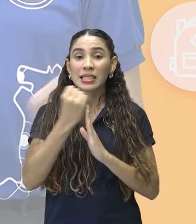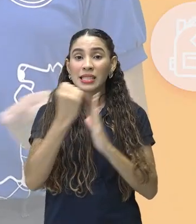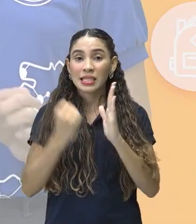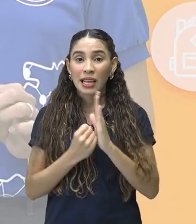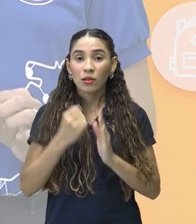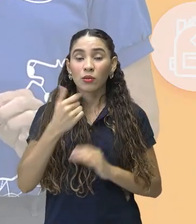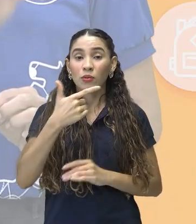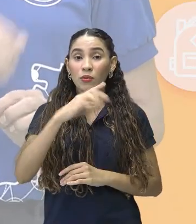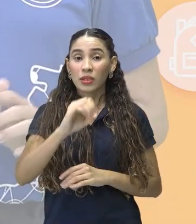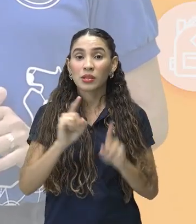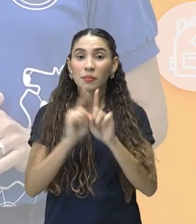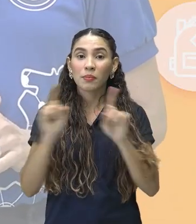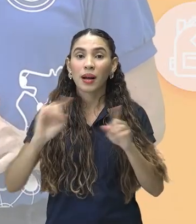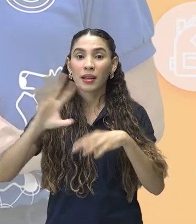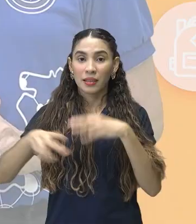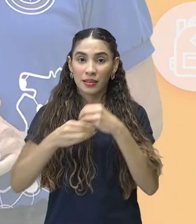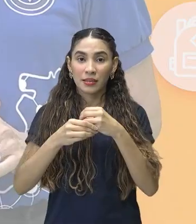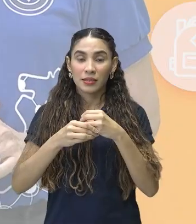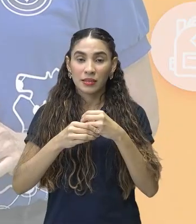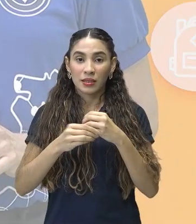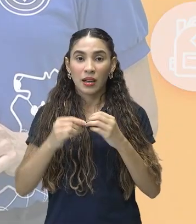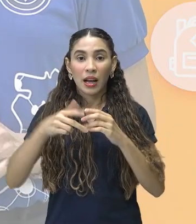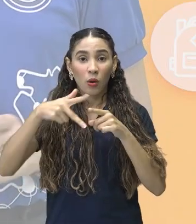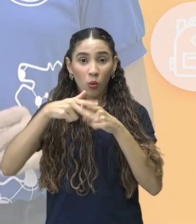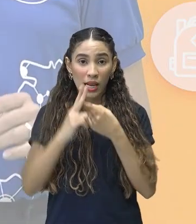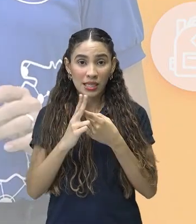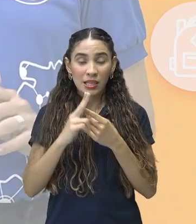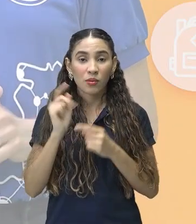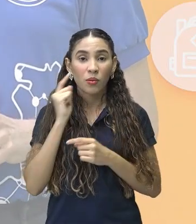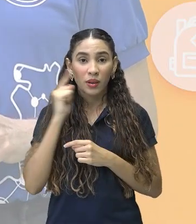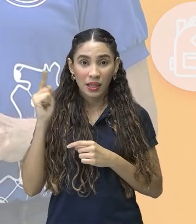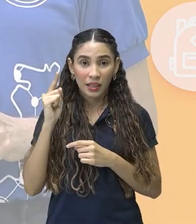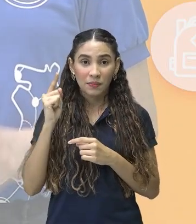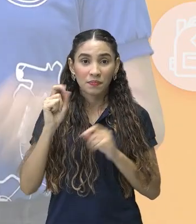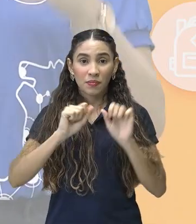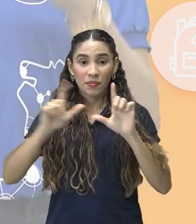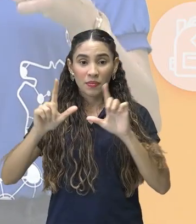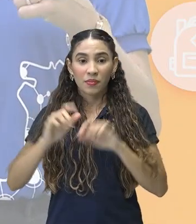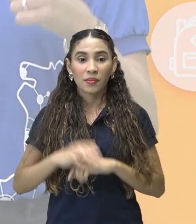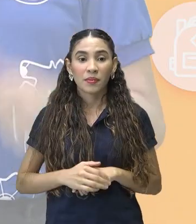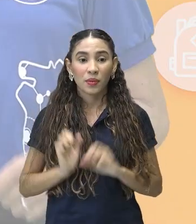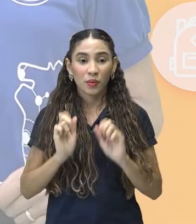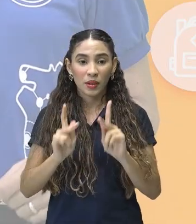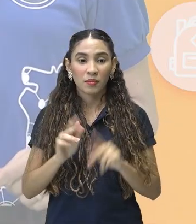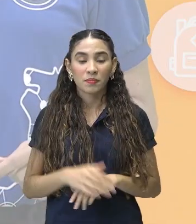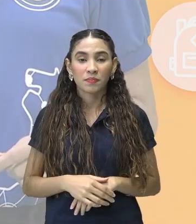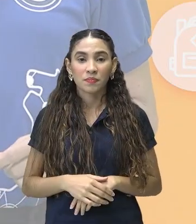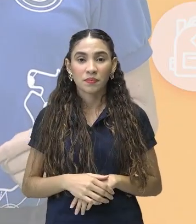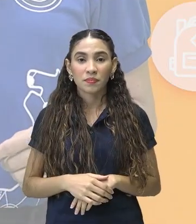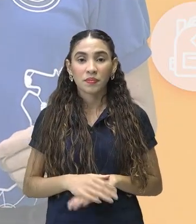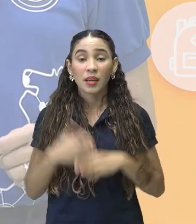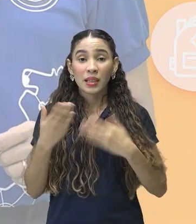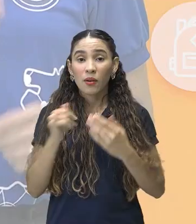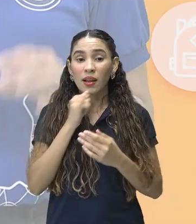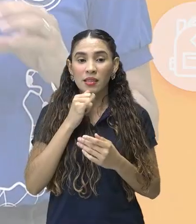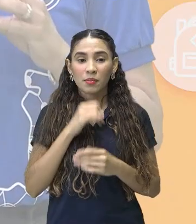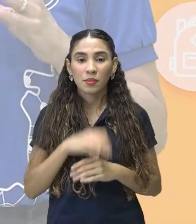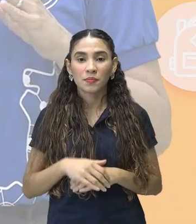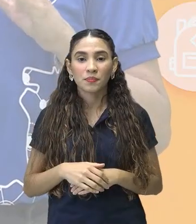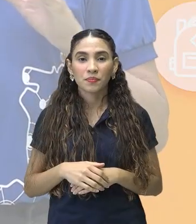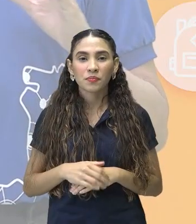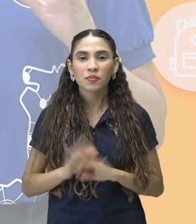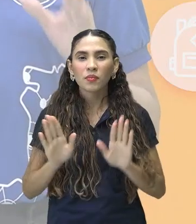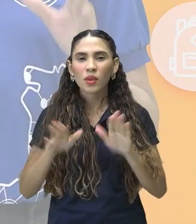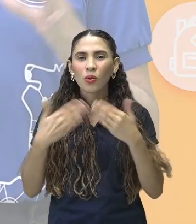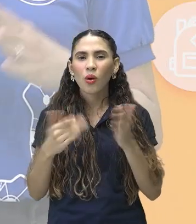século XX. Só fazendo uma breve correção aí da nossa cartela. Perfeito. Então vamos ao amparo legal? Qual